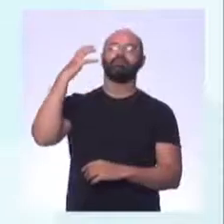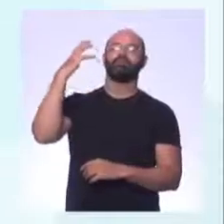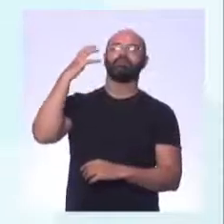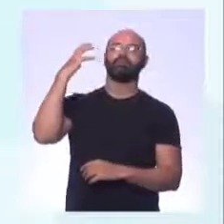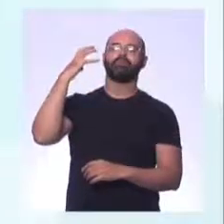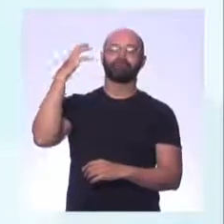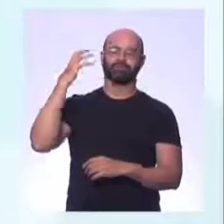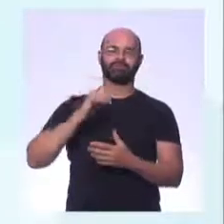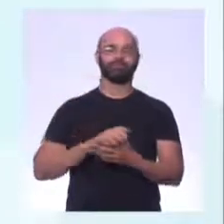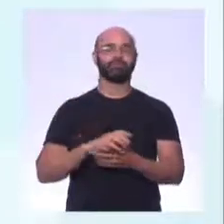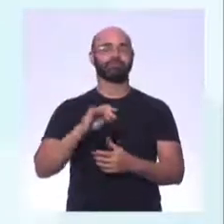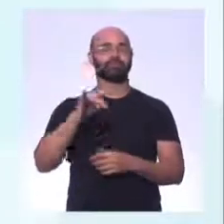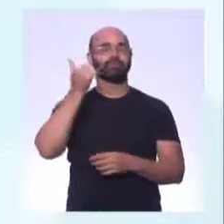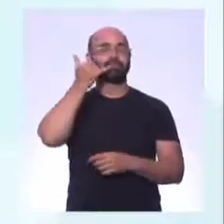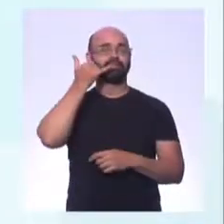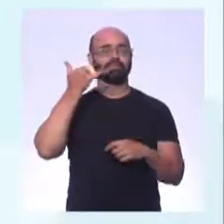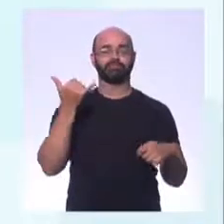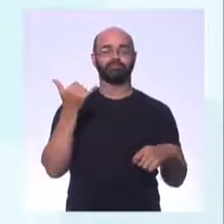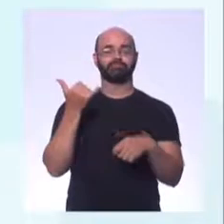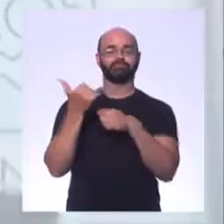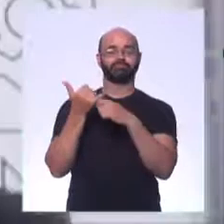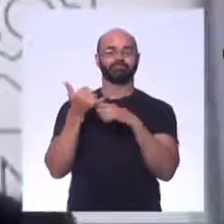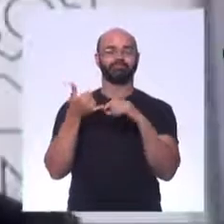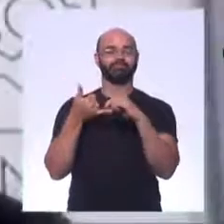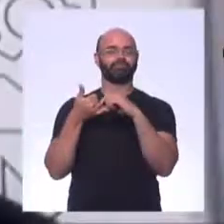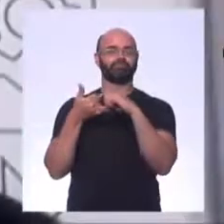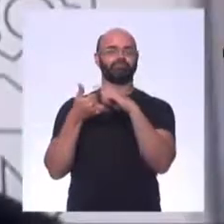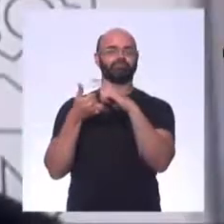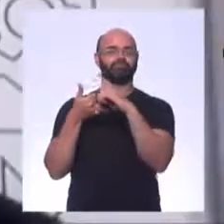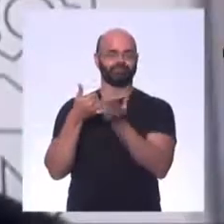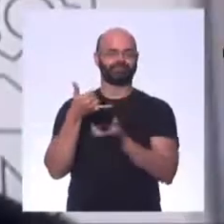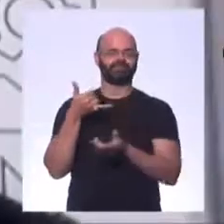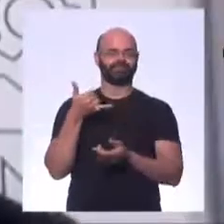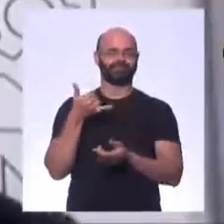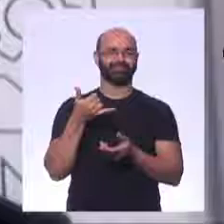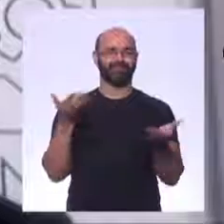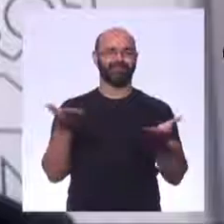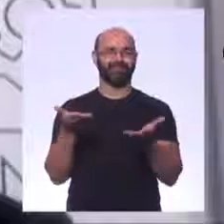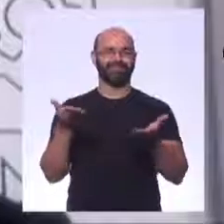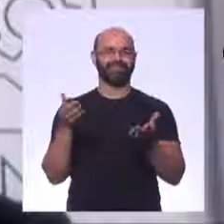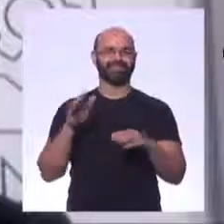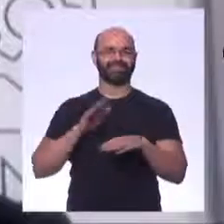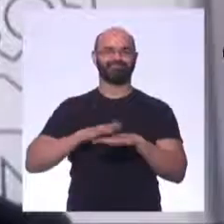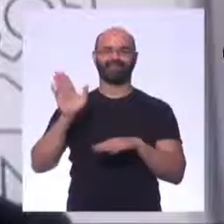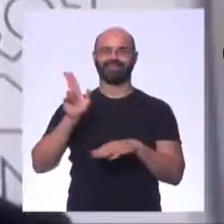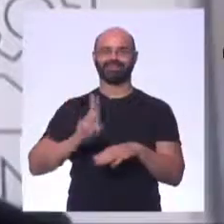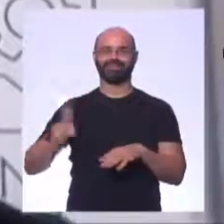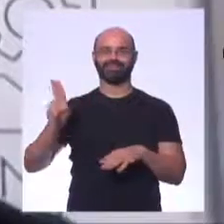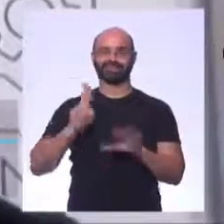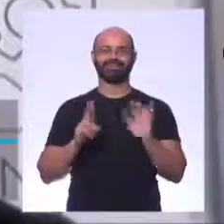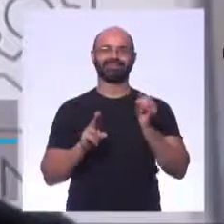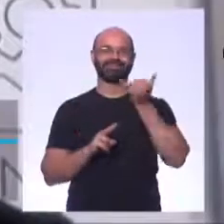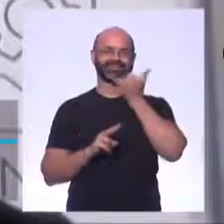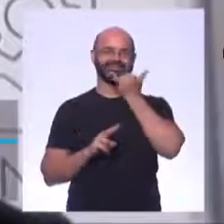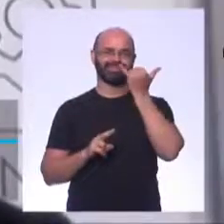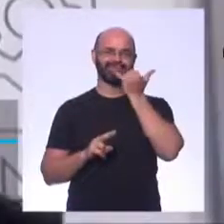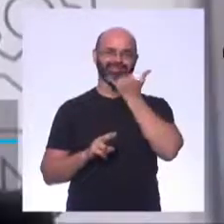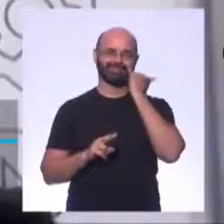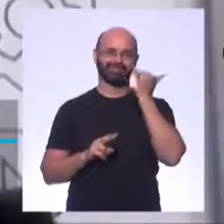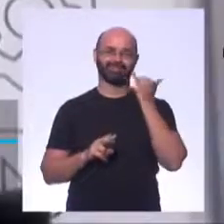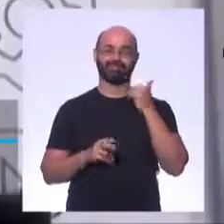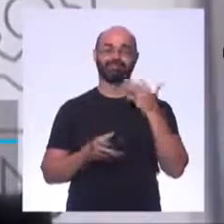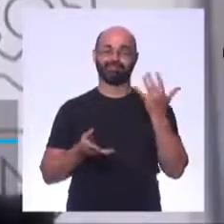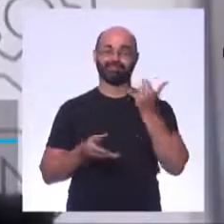celular, especialmente nos dias de hoje, né, em que esses componentes, esses equipamentos são